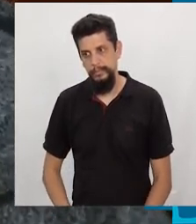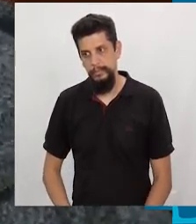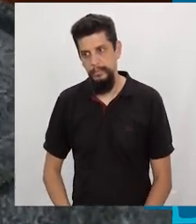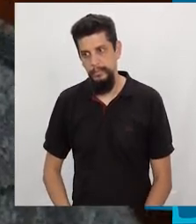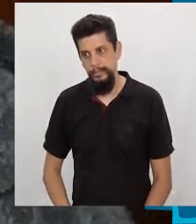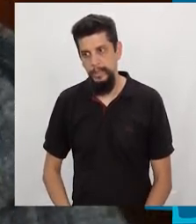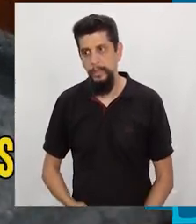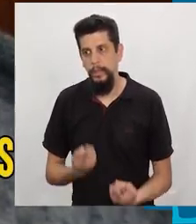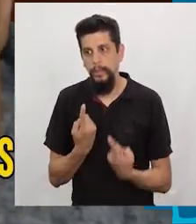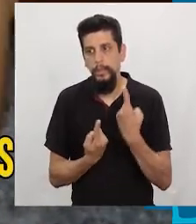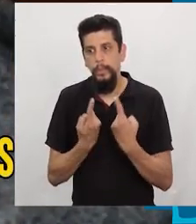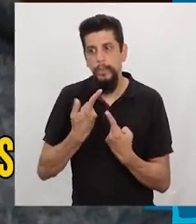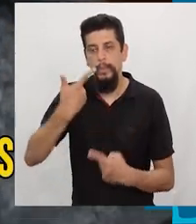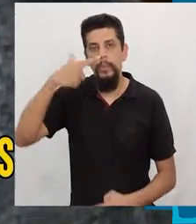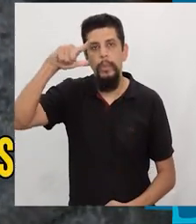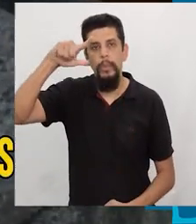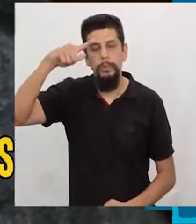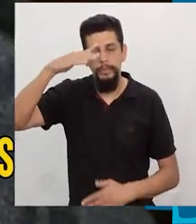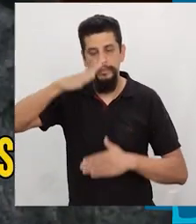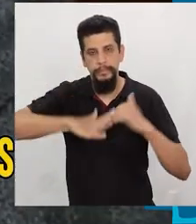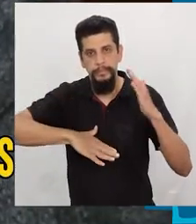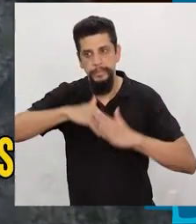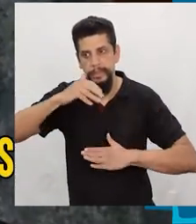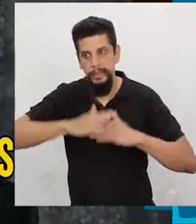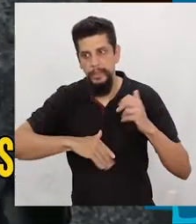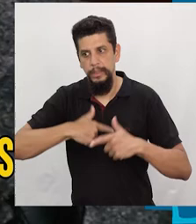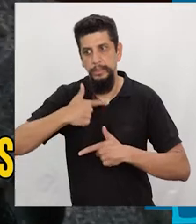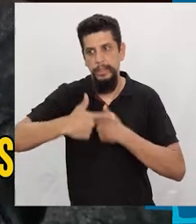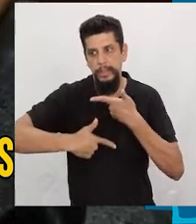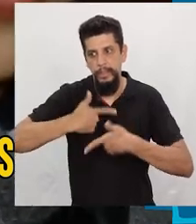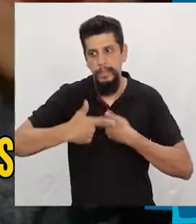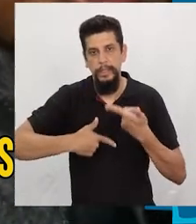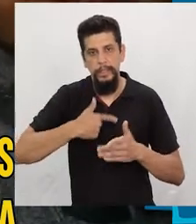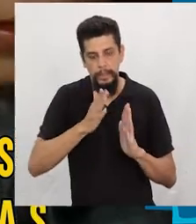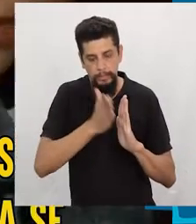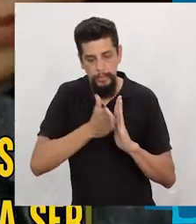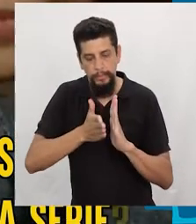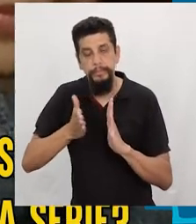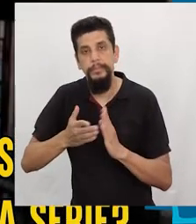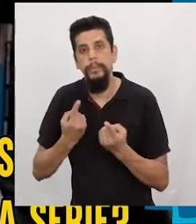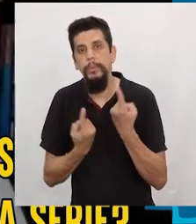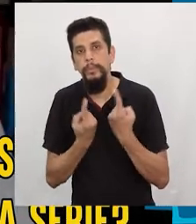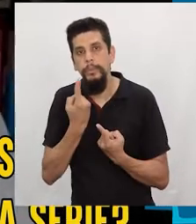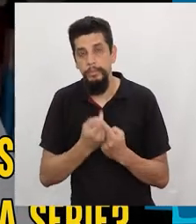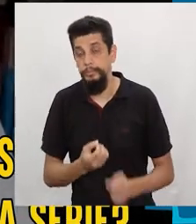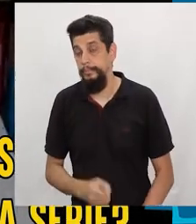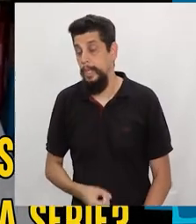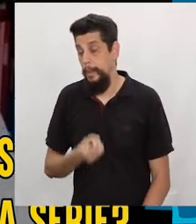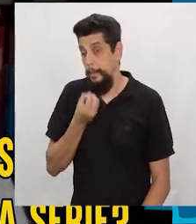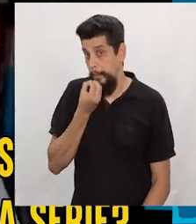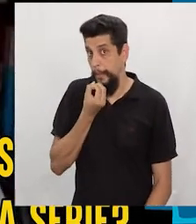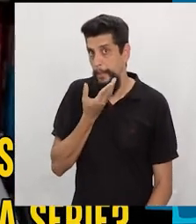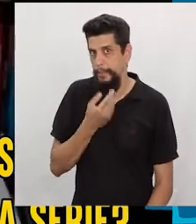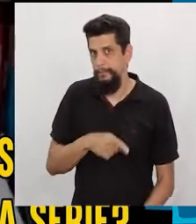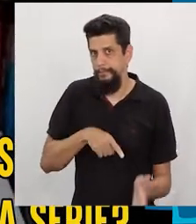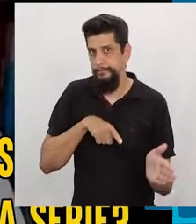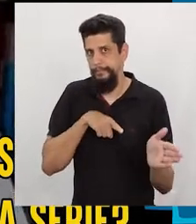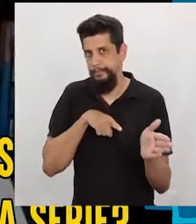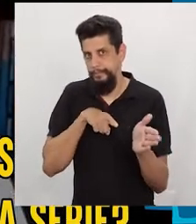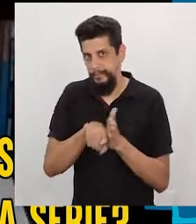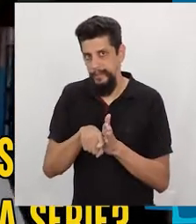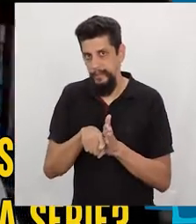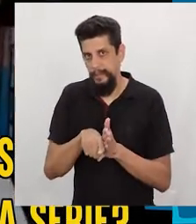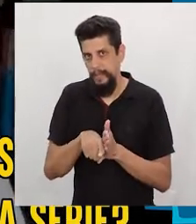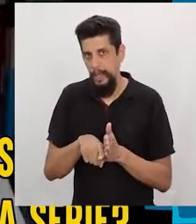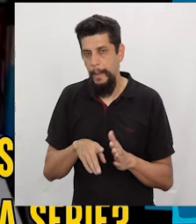roteirista, quais outros profissionais trabalham na série? Bom, boa pergunta,